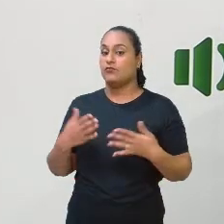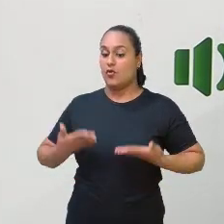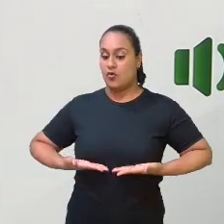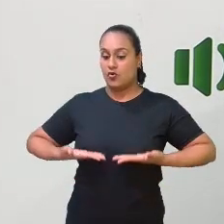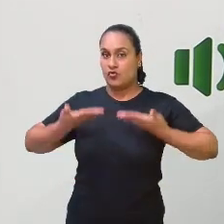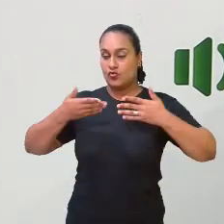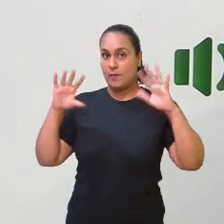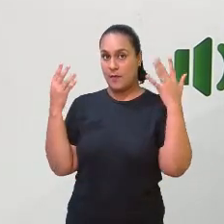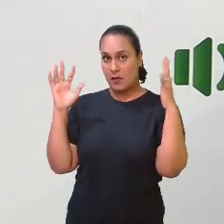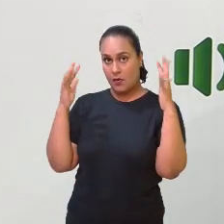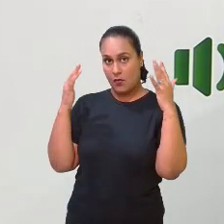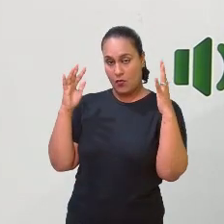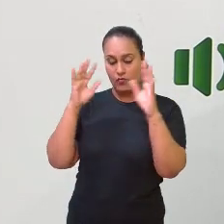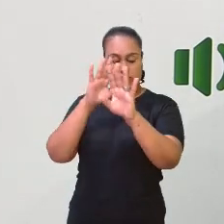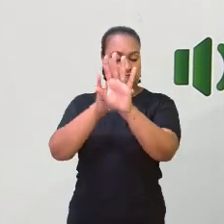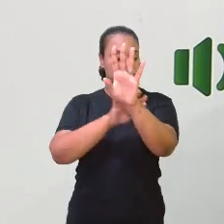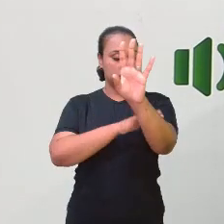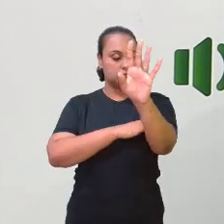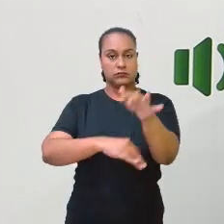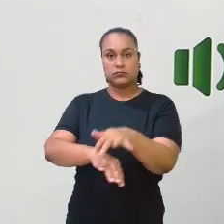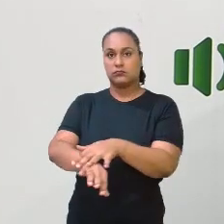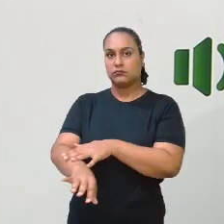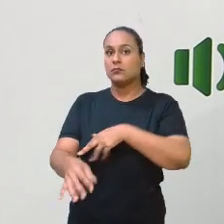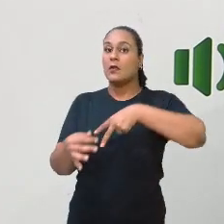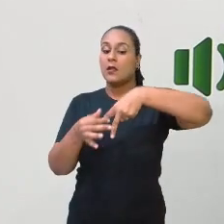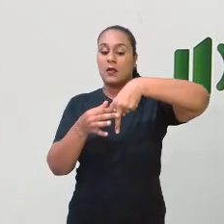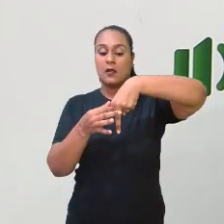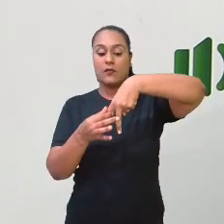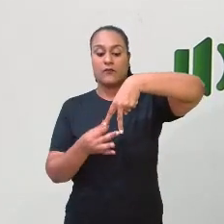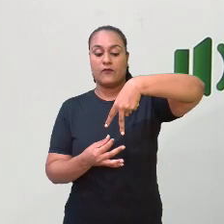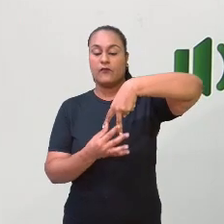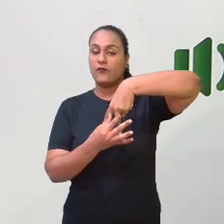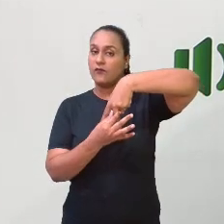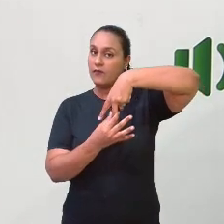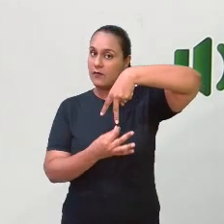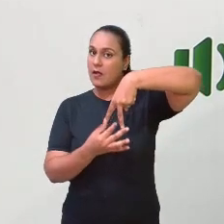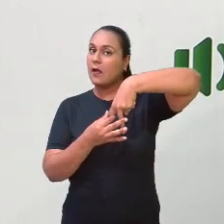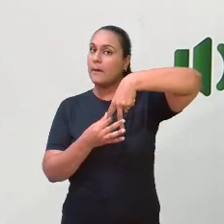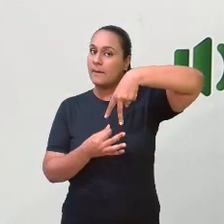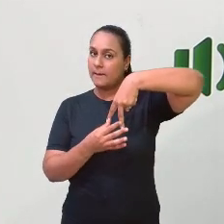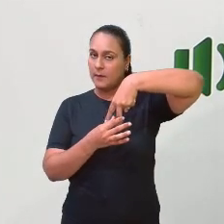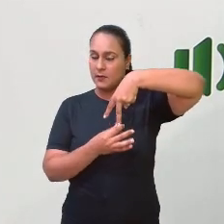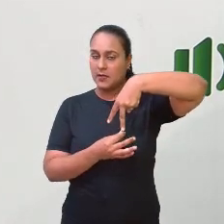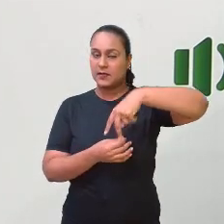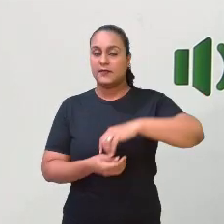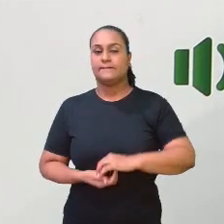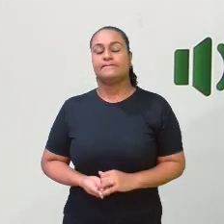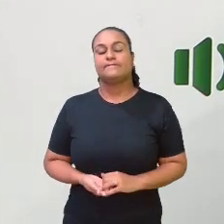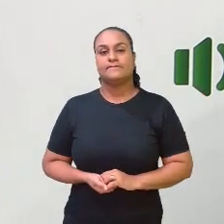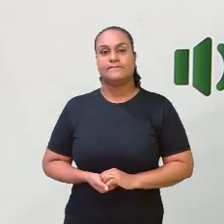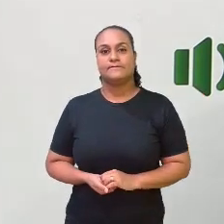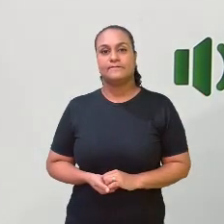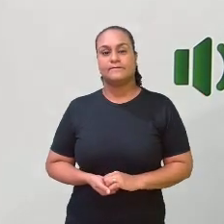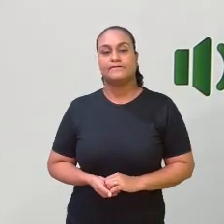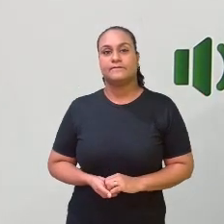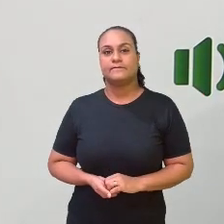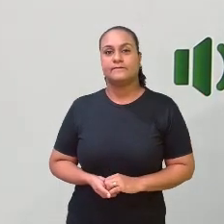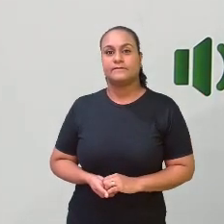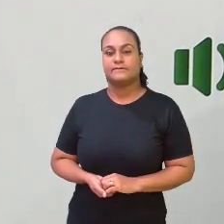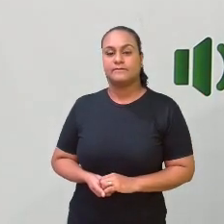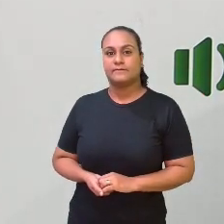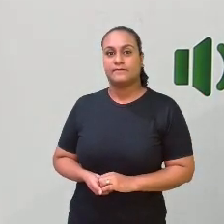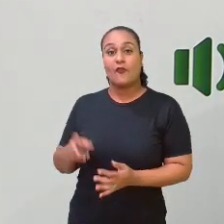superiores, né, os braços, por exemplo, e os membros inferiores, que são as pernas, beleza? Vamos